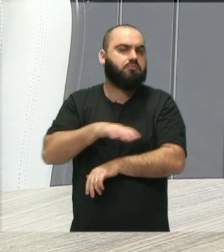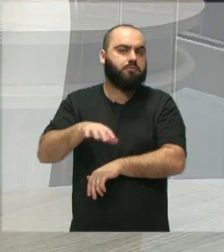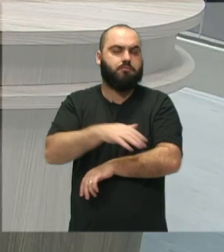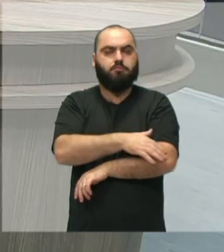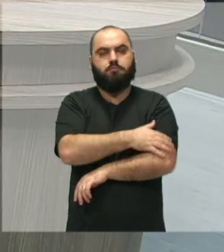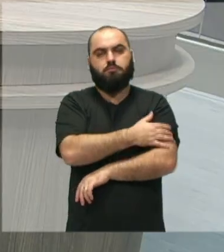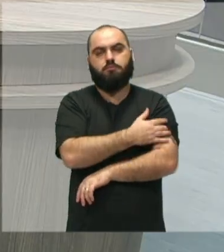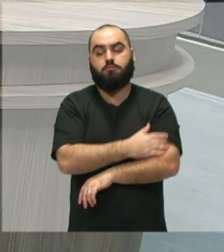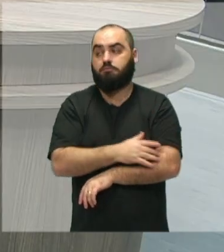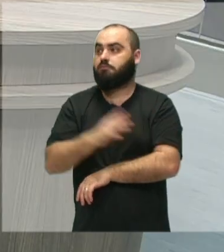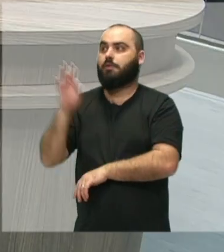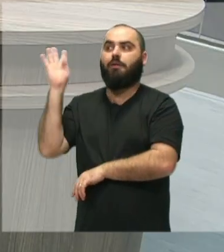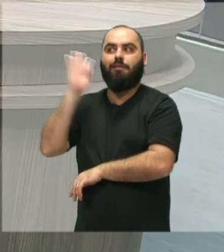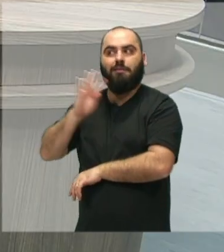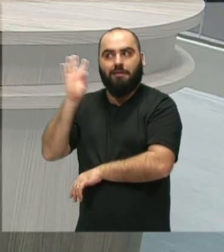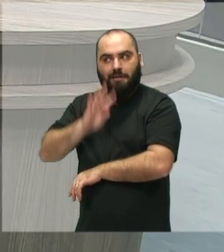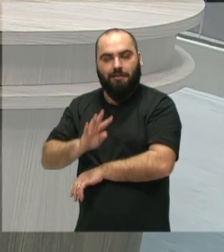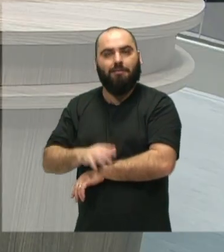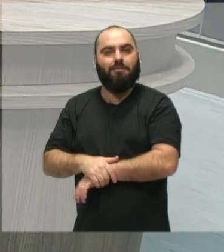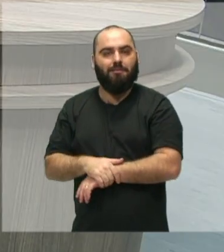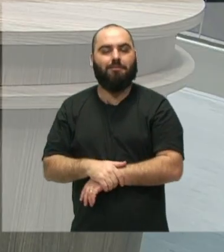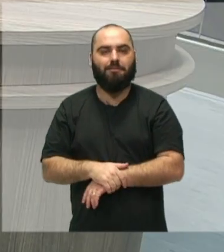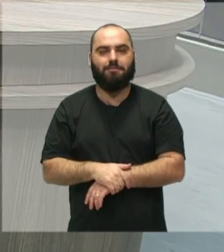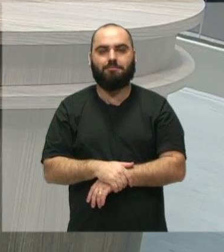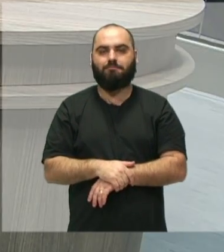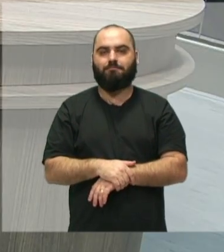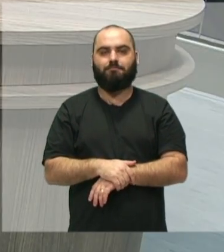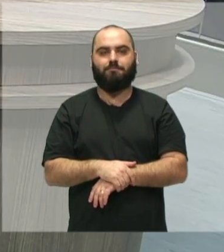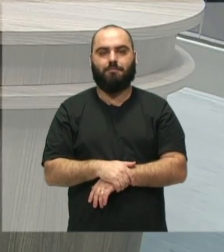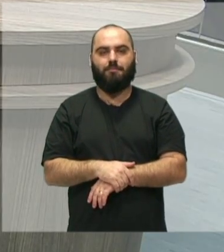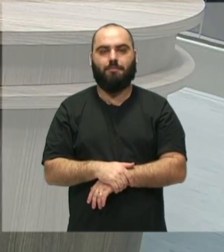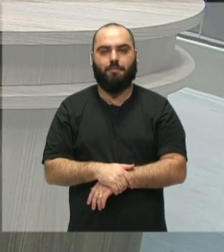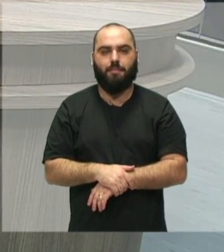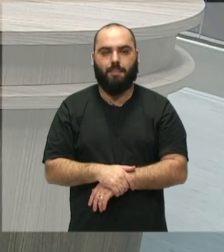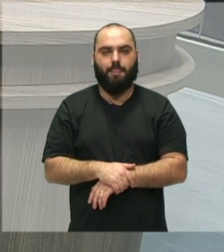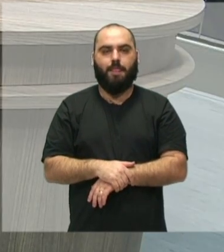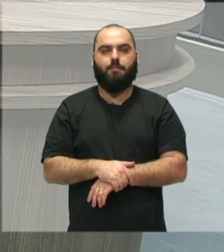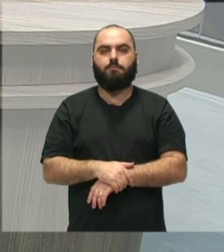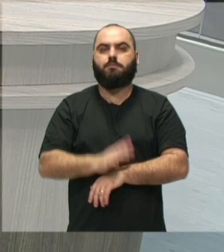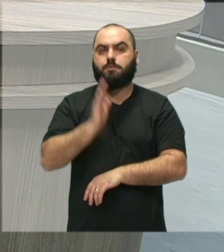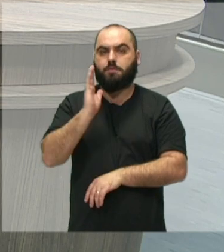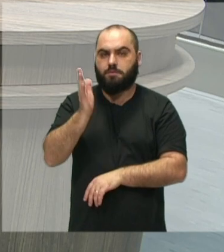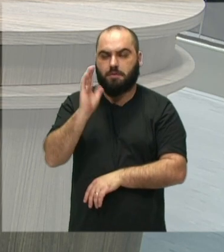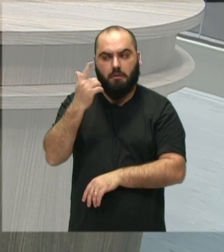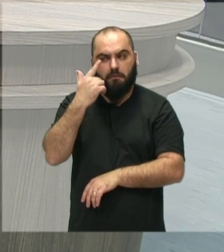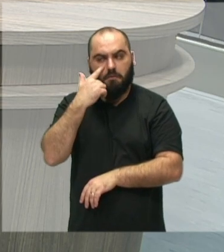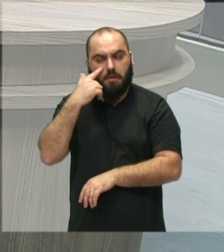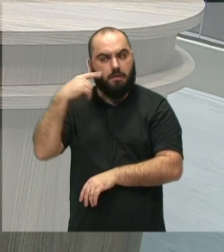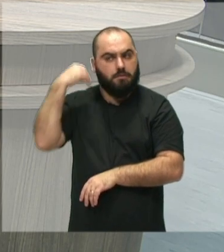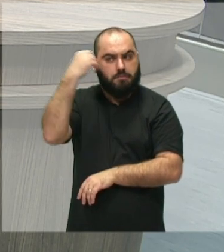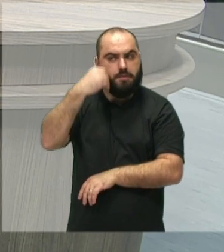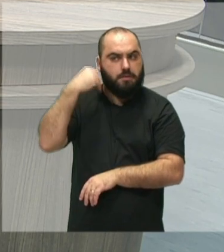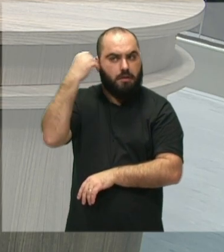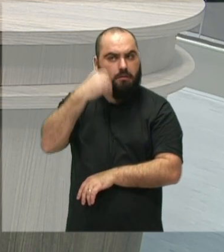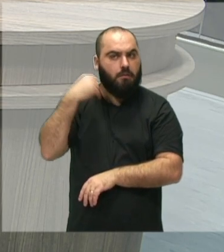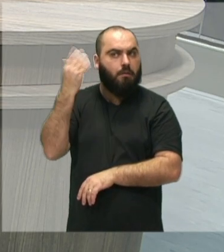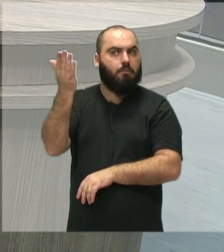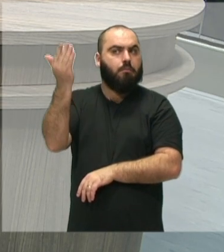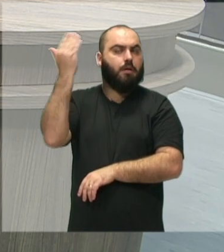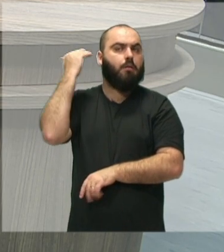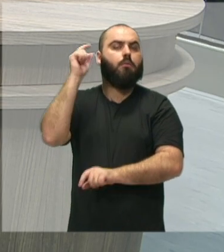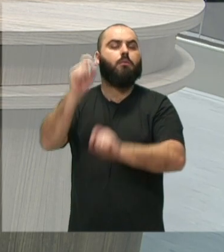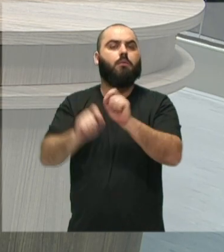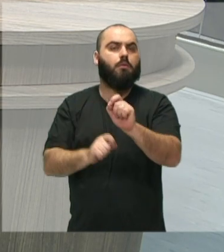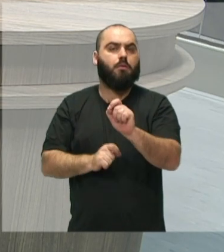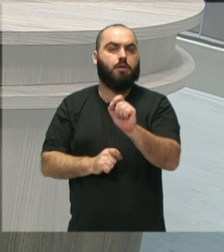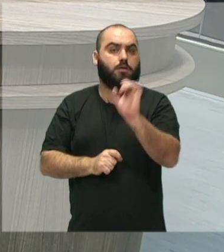mas aí é bacana. Sim. Né? Porque já vi algumas experiências aí que você só